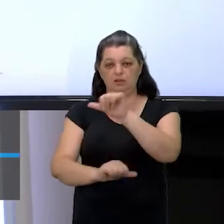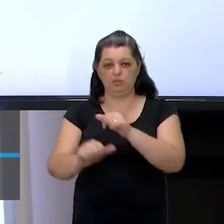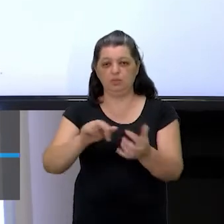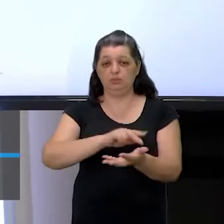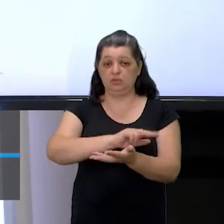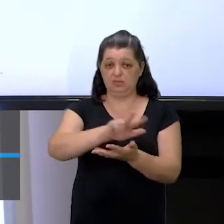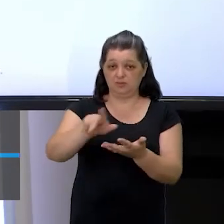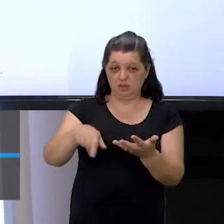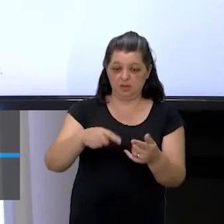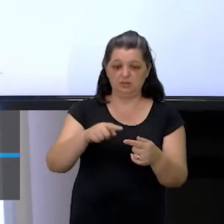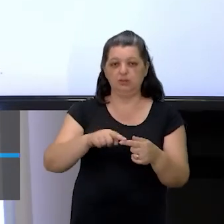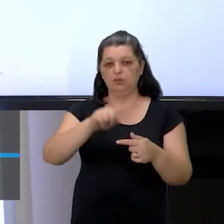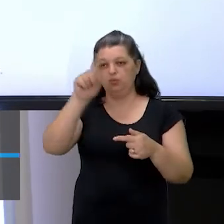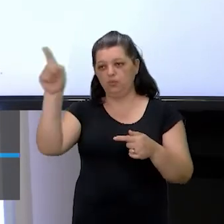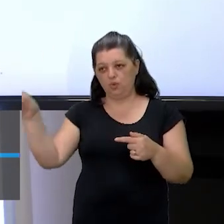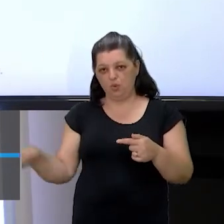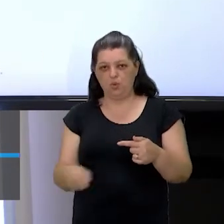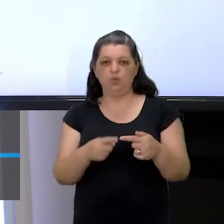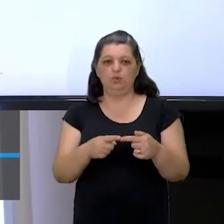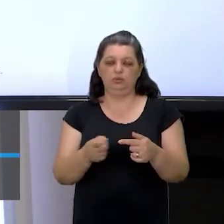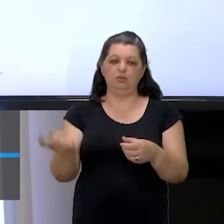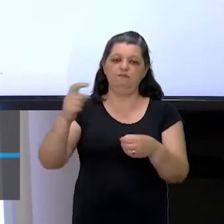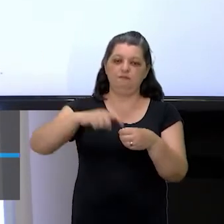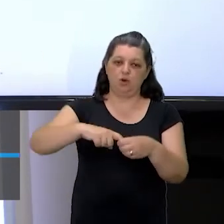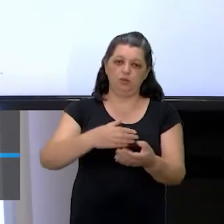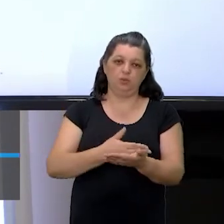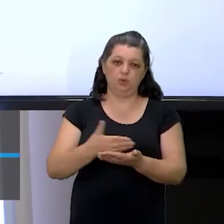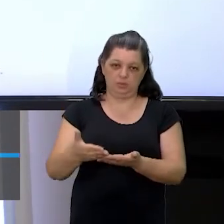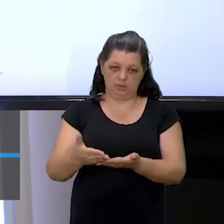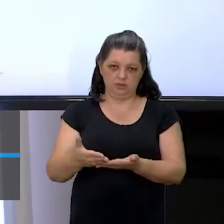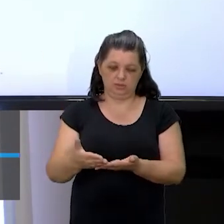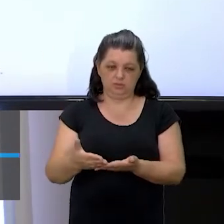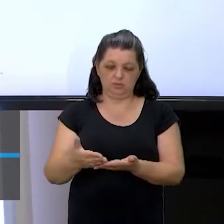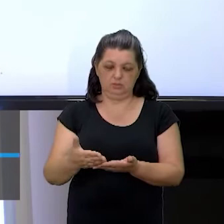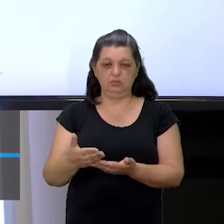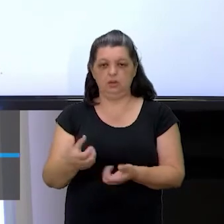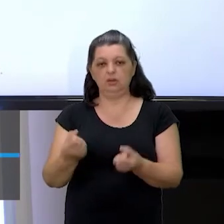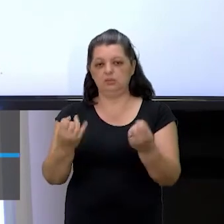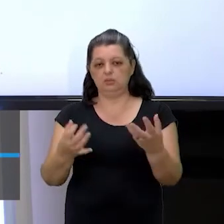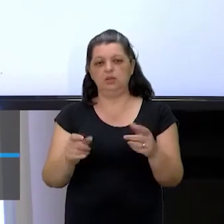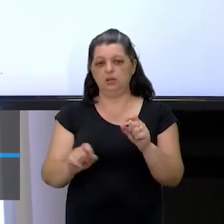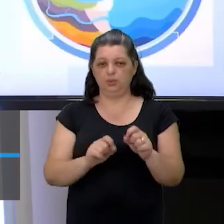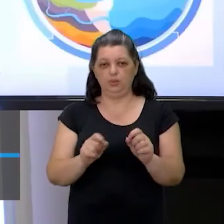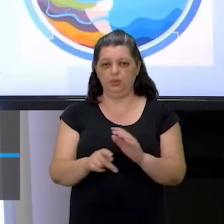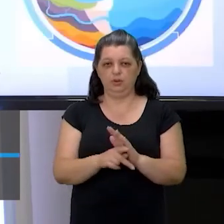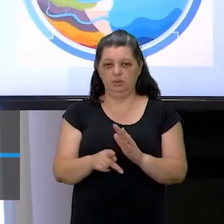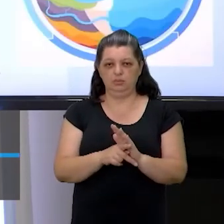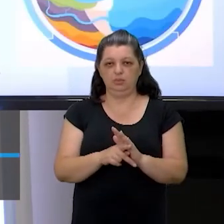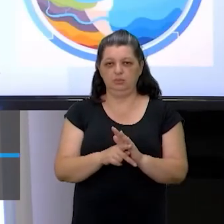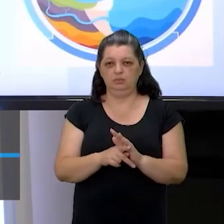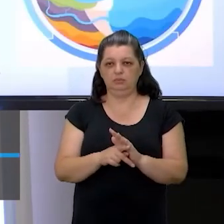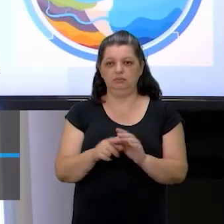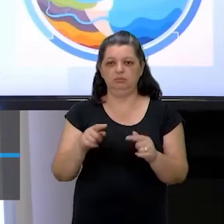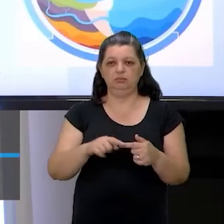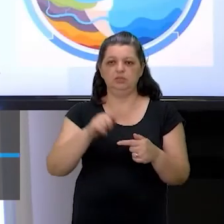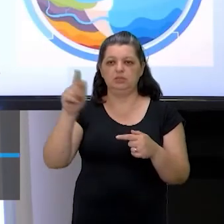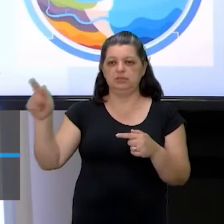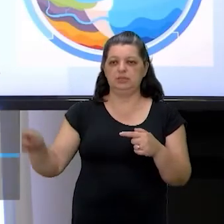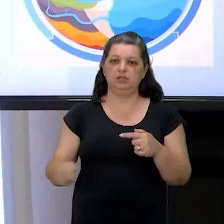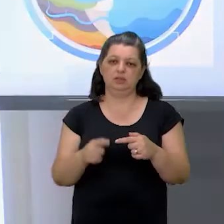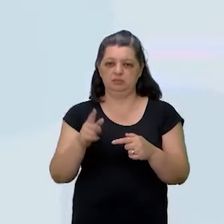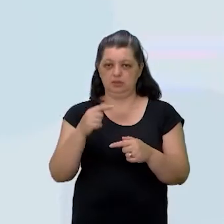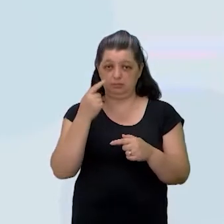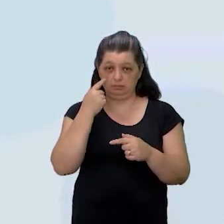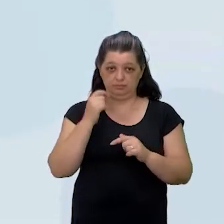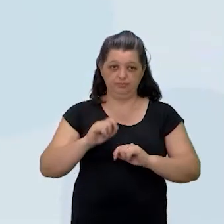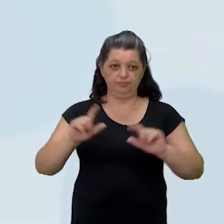e volta ao início. Mas, para a gente ter uma definição bonitinha, né? Então, do que é o ciclo biogeoquímico, então tá aí para vocês aí na